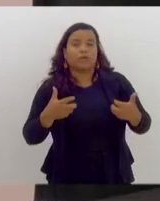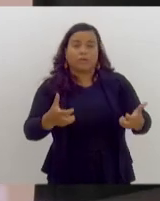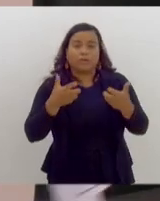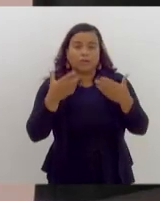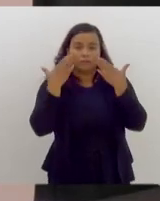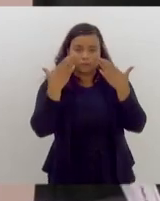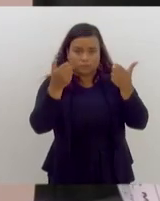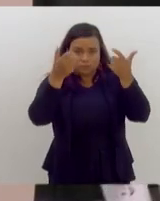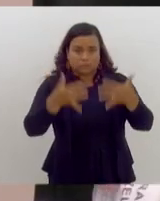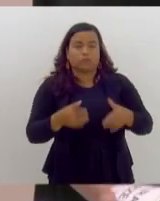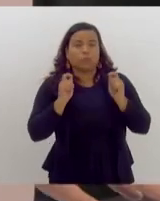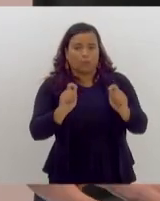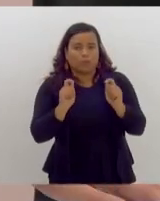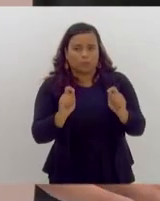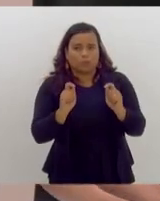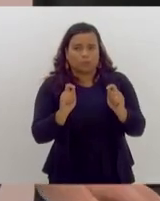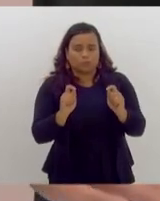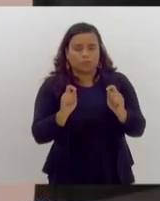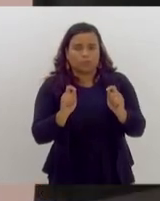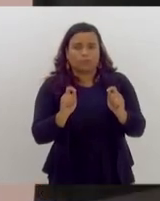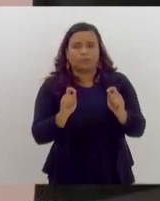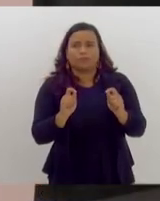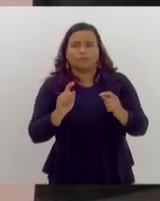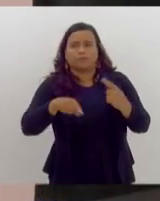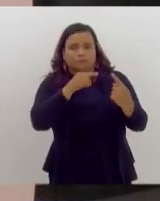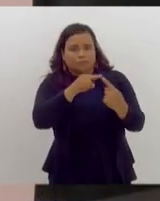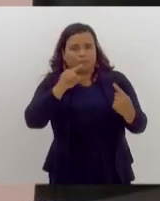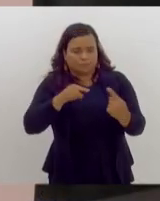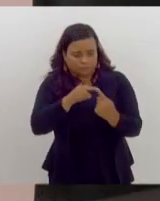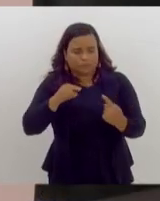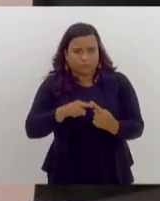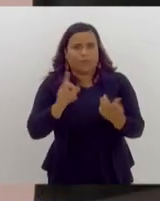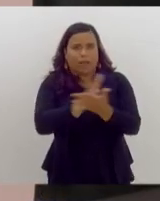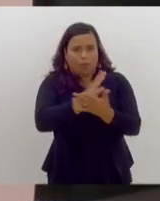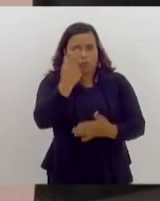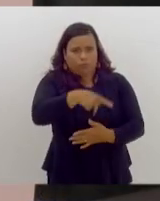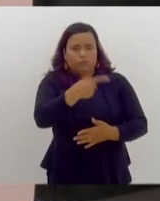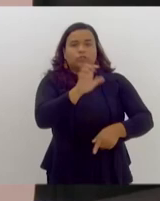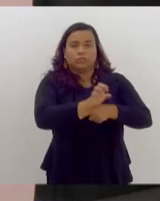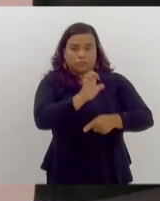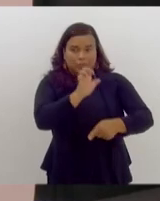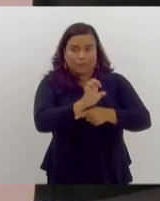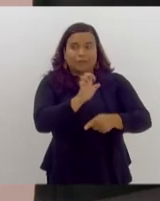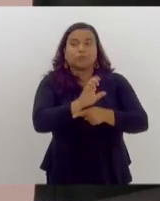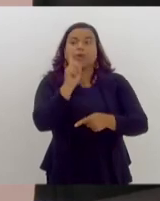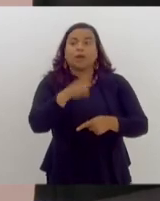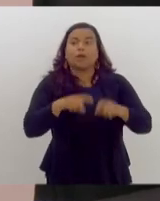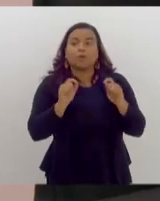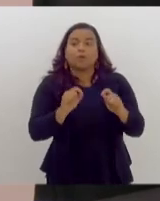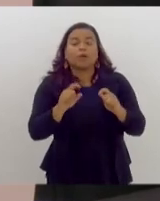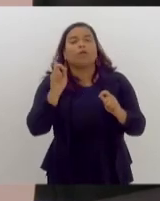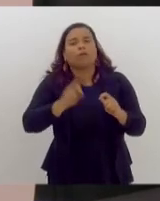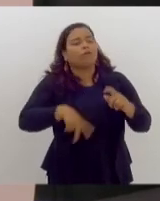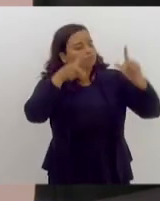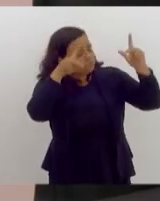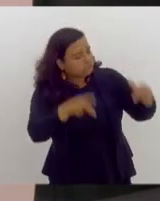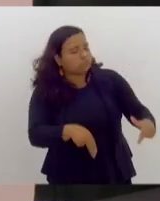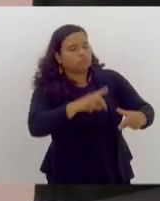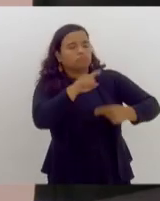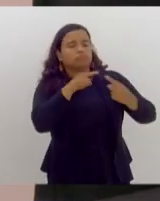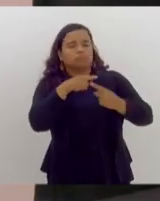destacar que algumas das metas que a gente tem no Estado, elas são a reprodução das metas